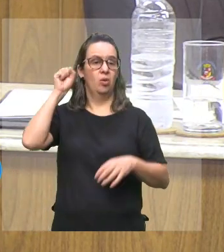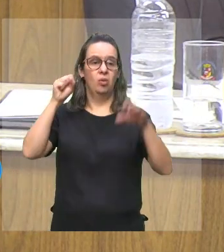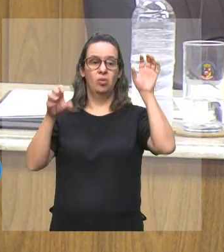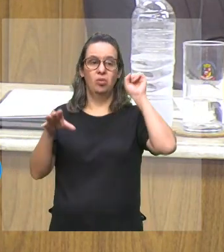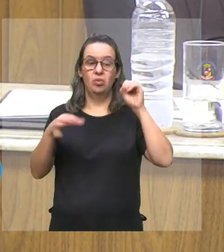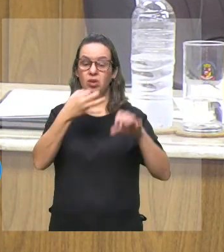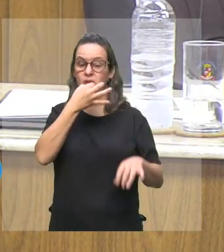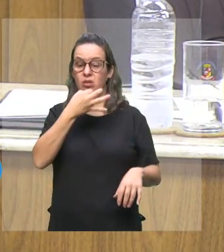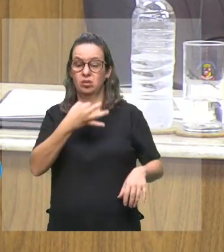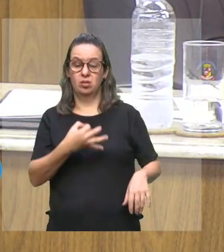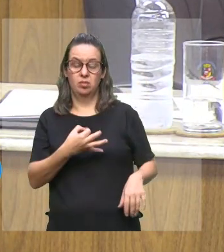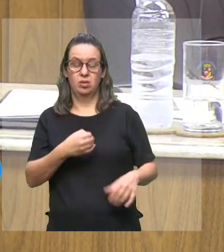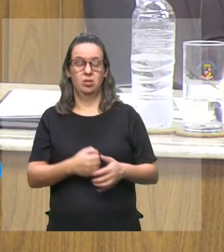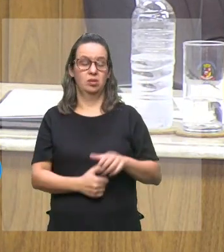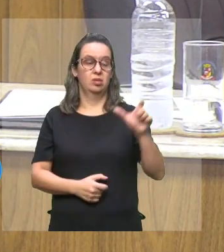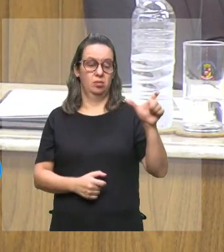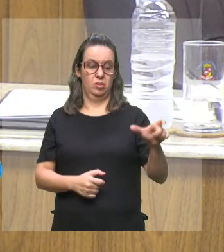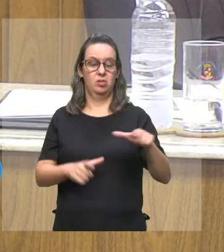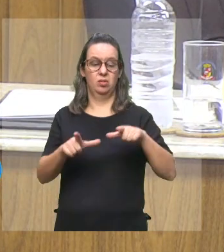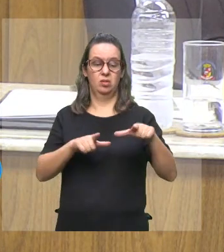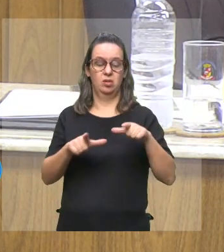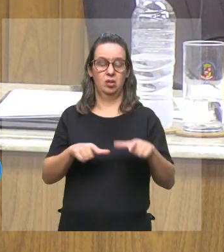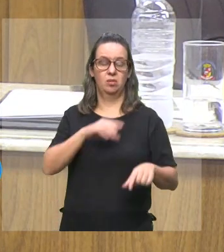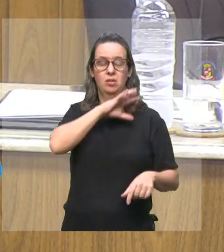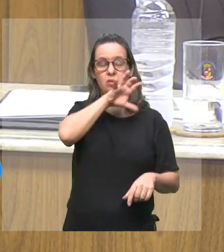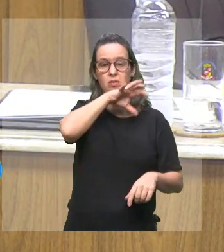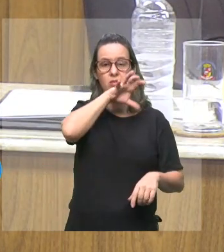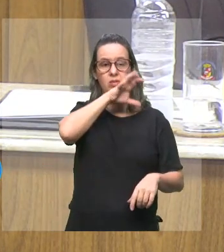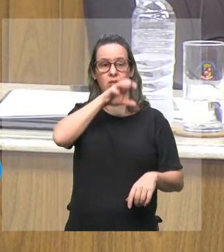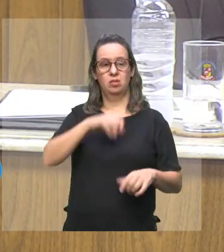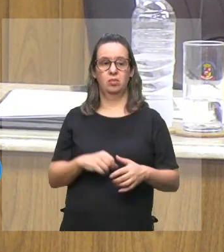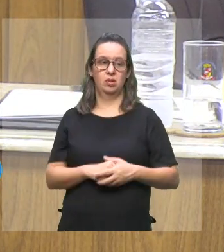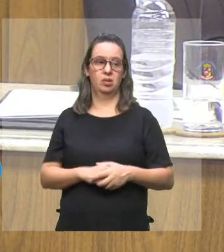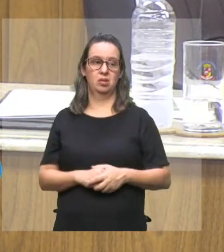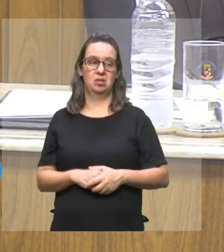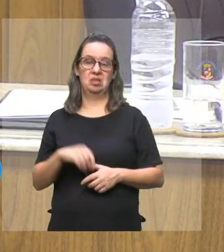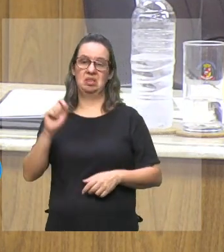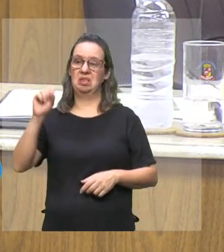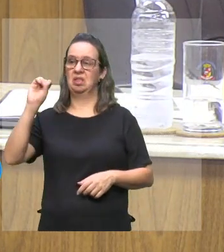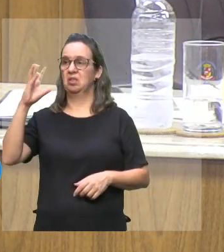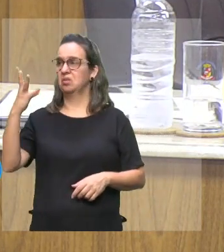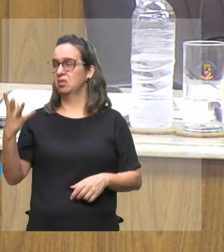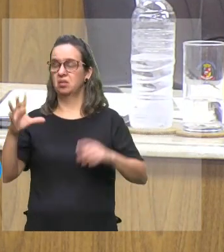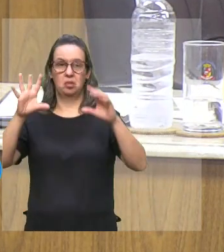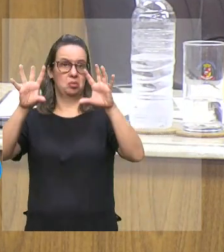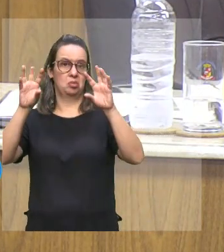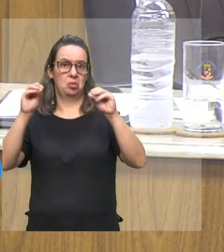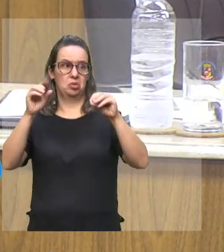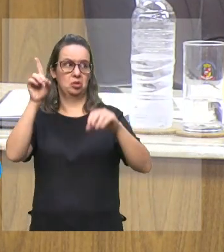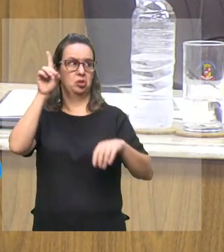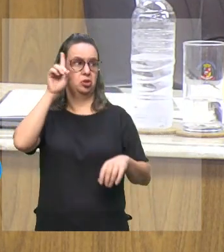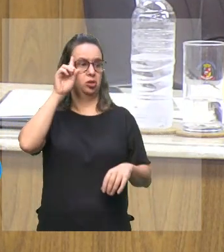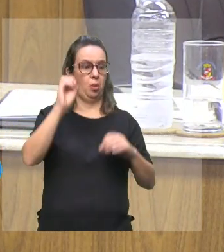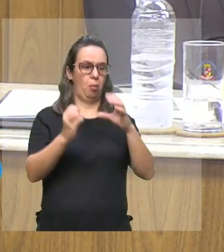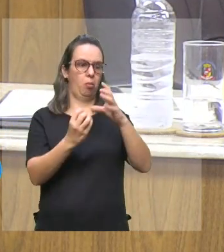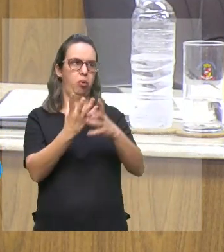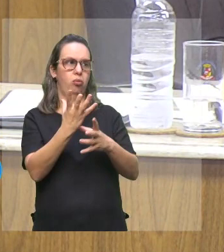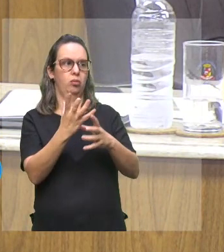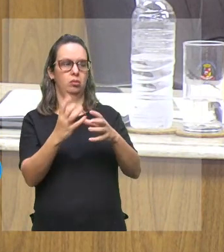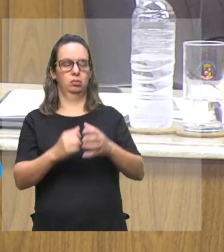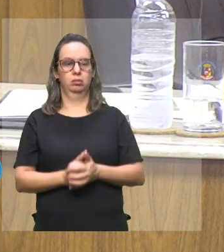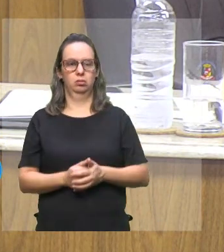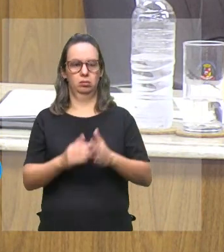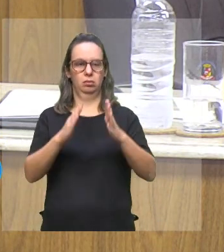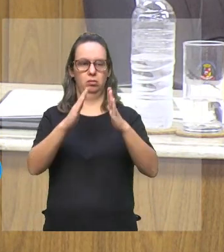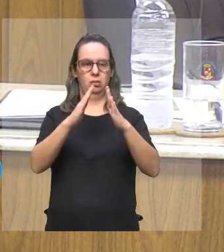defesa dos direitos dos animais. E aí foi feito, da noite para o dia, um espaço. Feita a inauguração, promoção nas